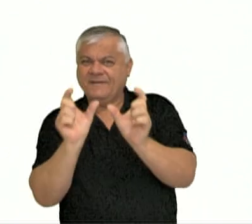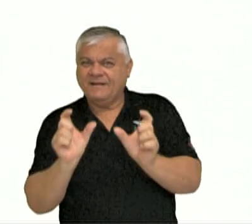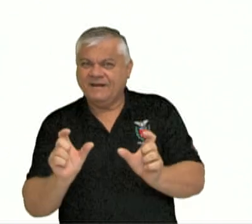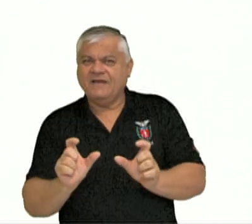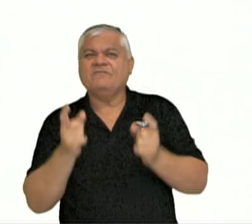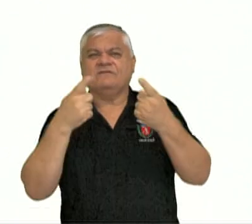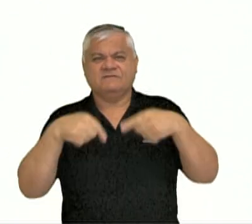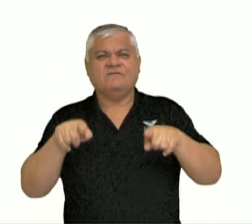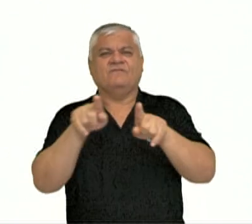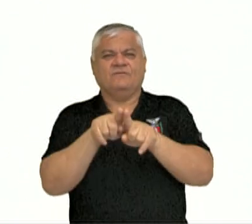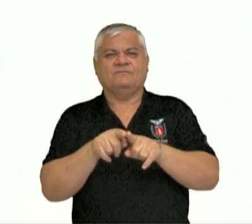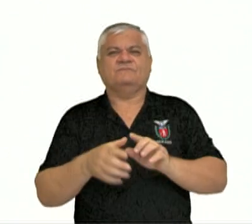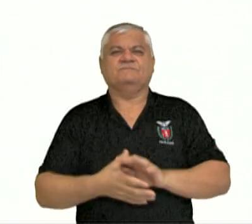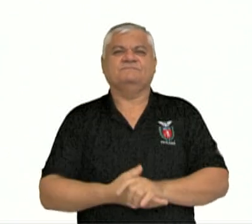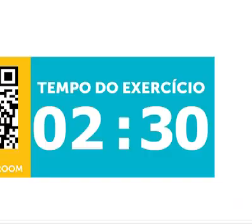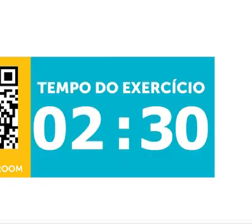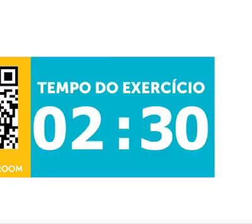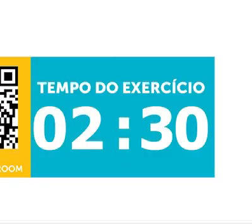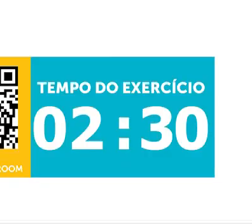Já retornaremos.